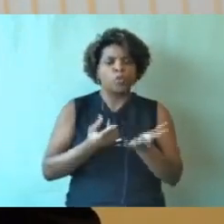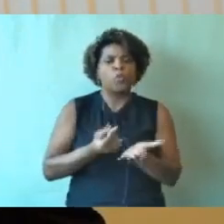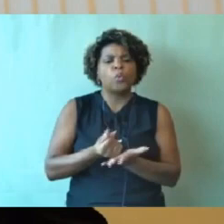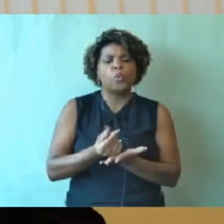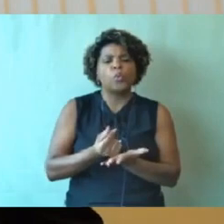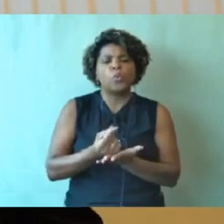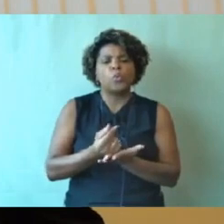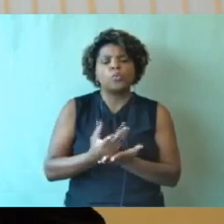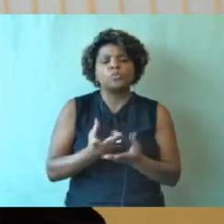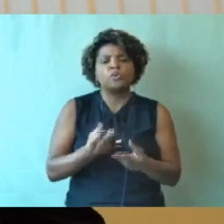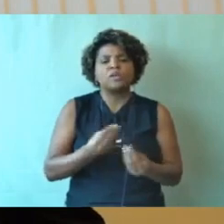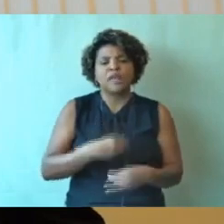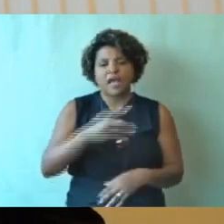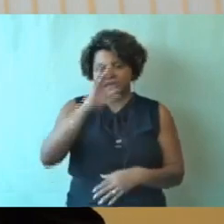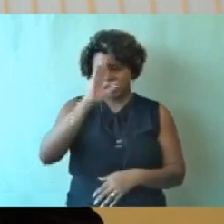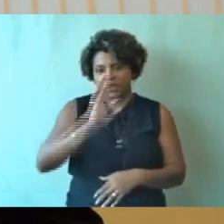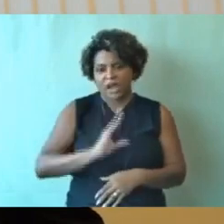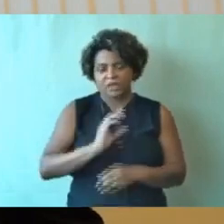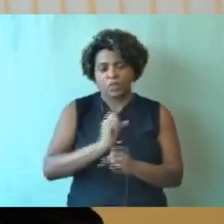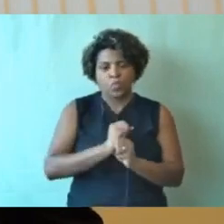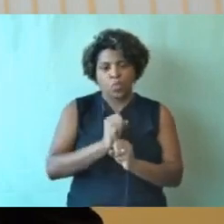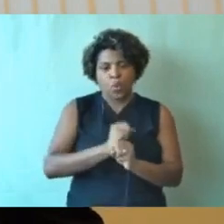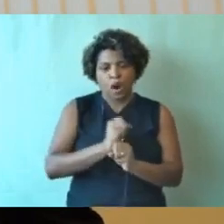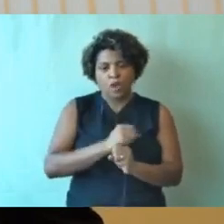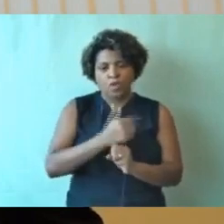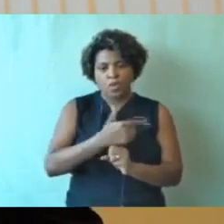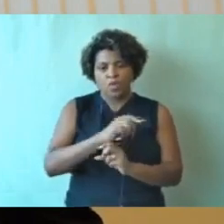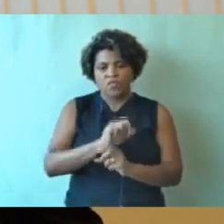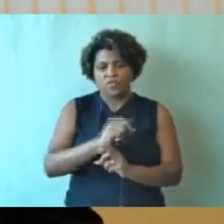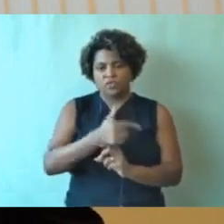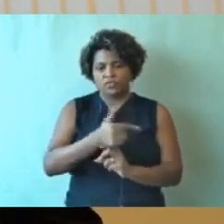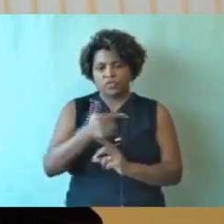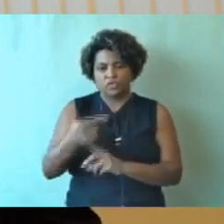gratuidade. No ano de 22, veio o dinheiro do PNAME,